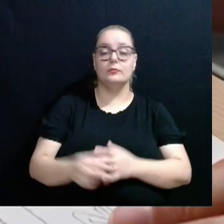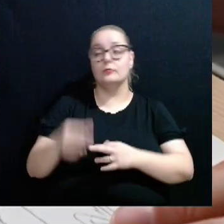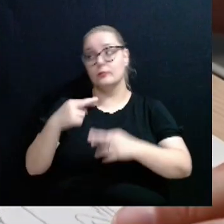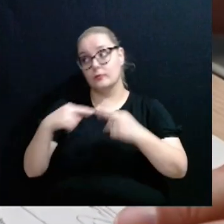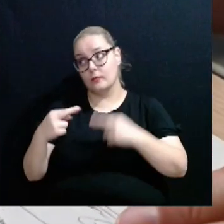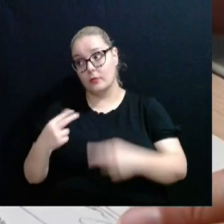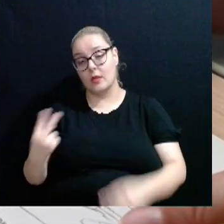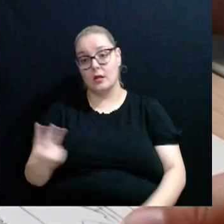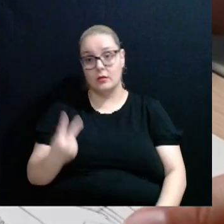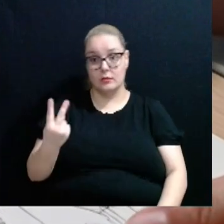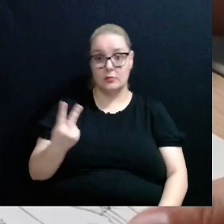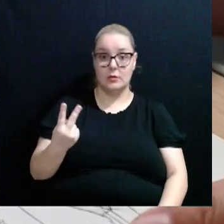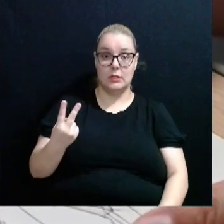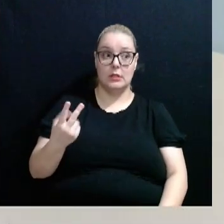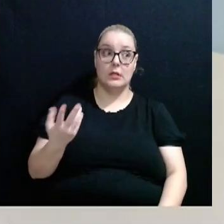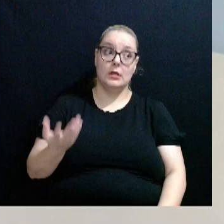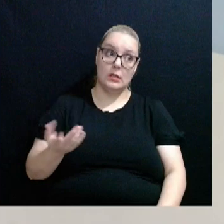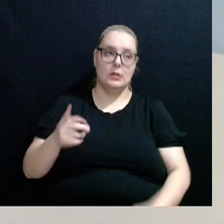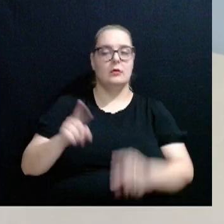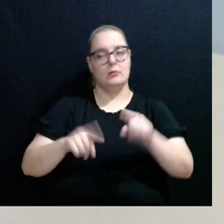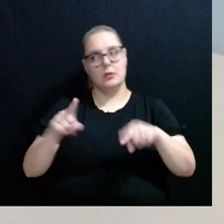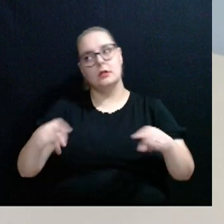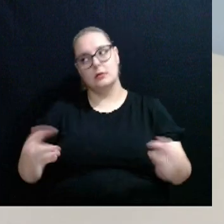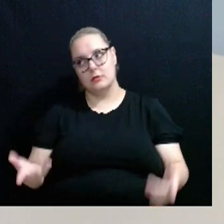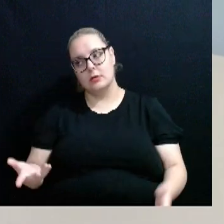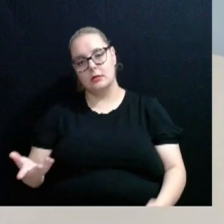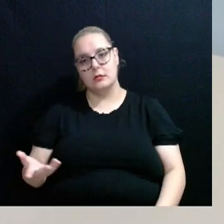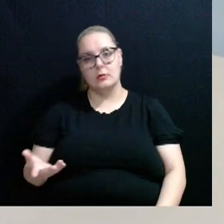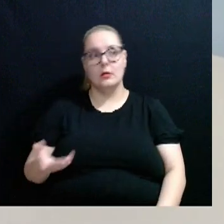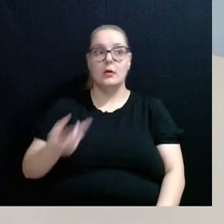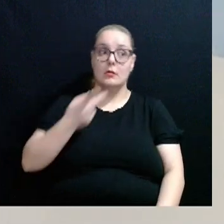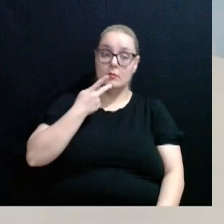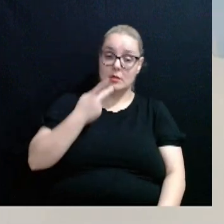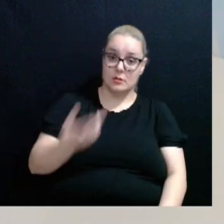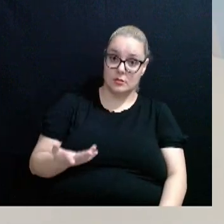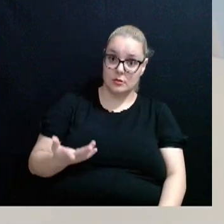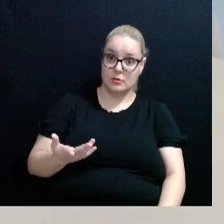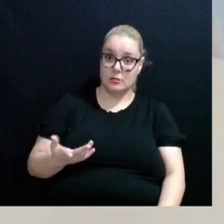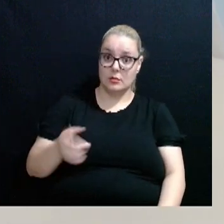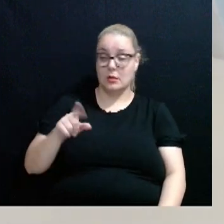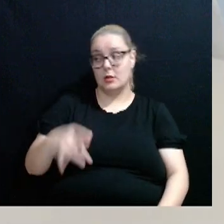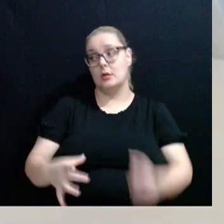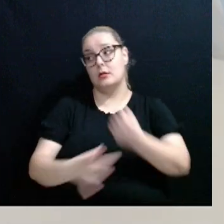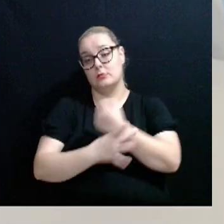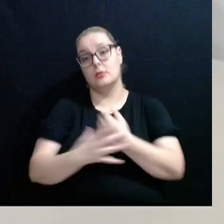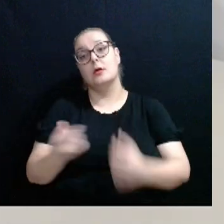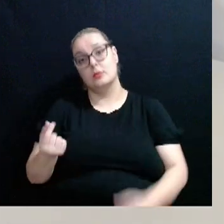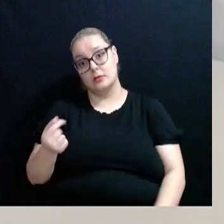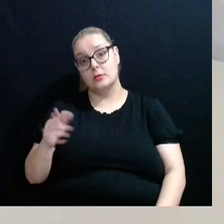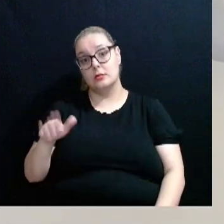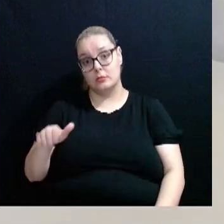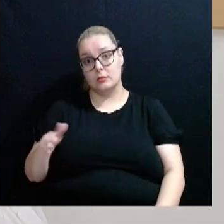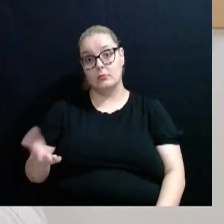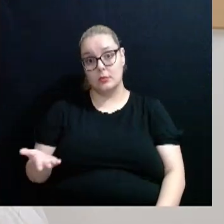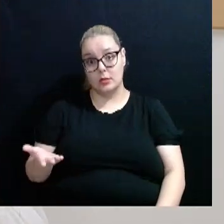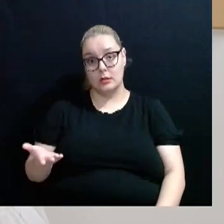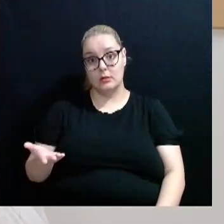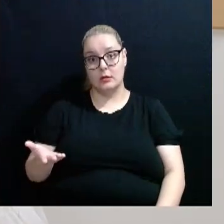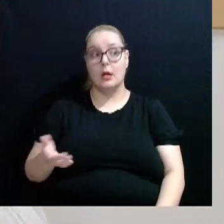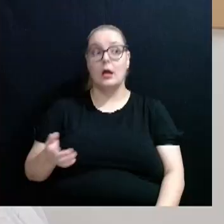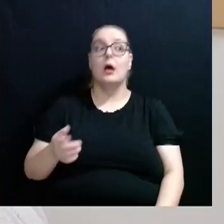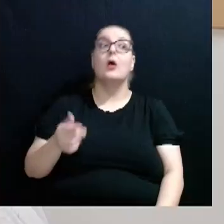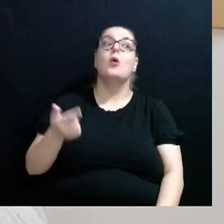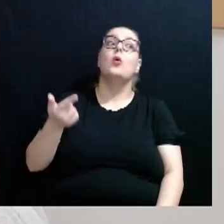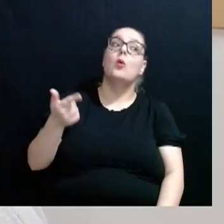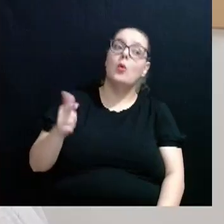muito variáveis. Mas eu digo uma coisa, é um seguro barato. Ainda é um seguro barato. Por que ele é